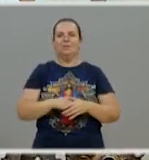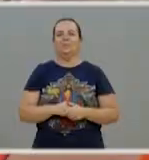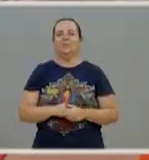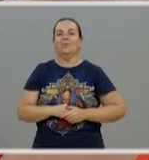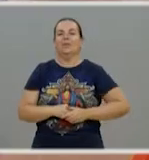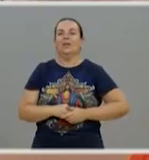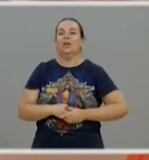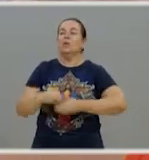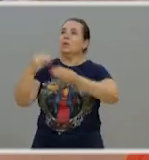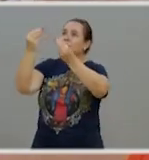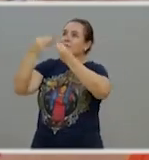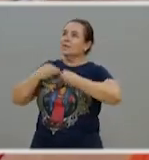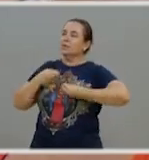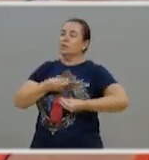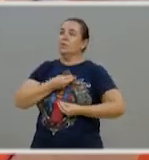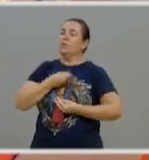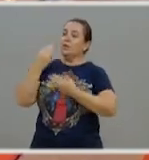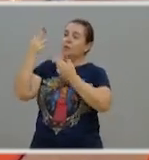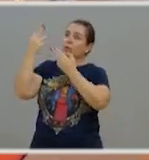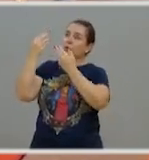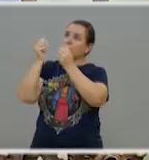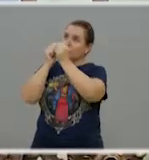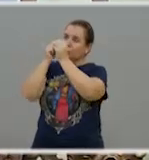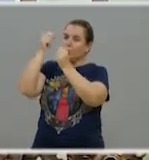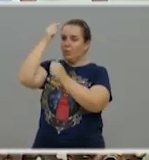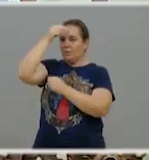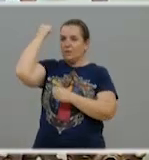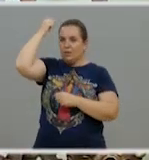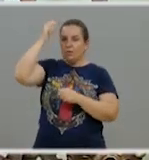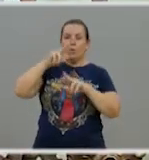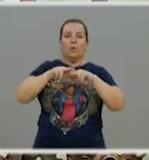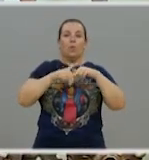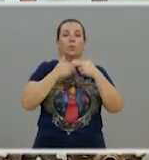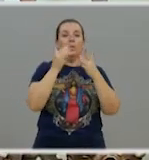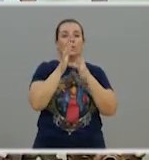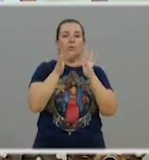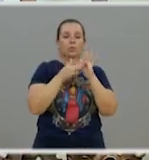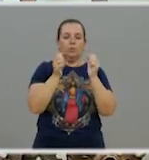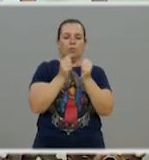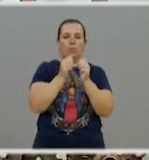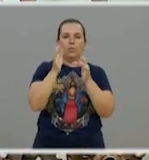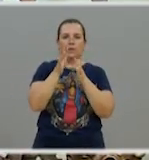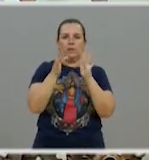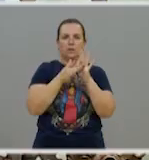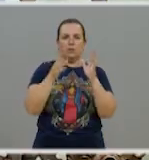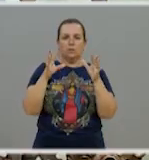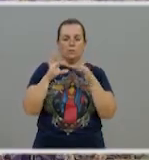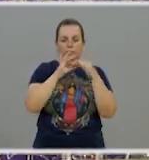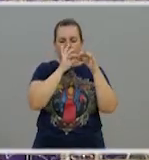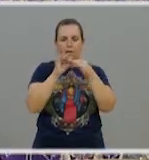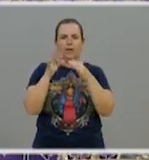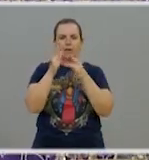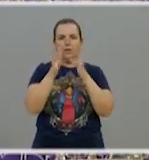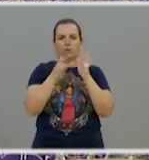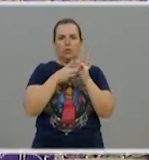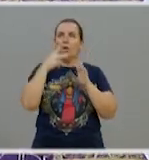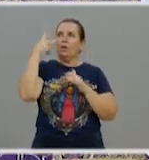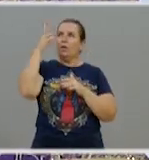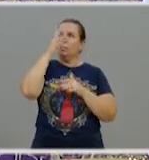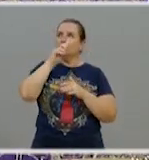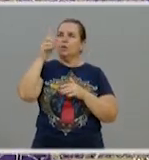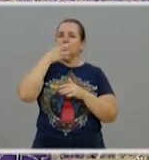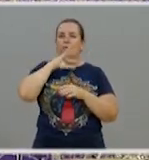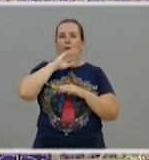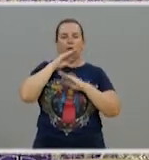vosso Filho. Concedei-nos o convívio dos eleitos. Por Cristo, com Cristo, em Cristo, A vós, Deus